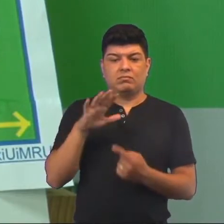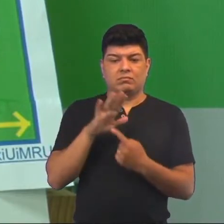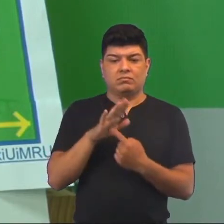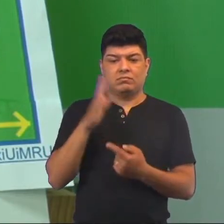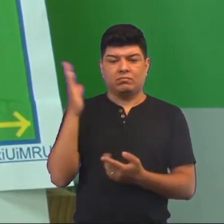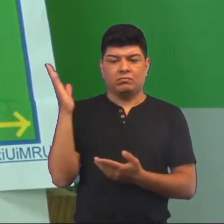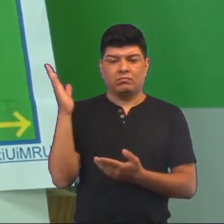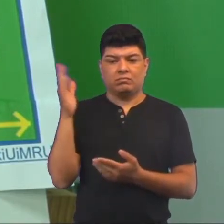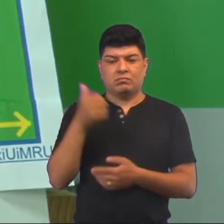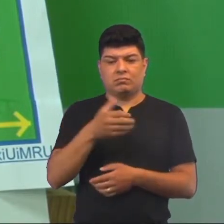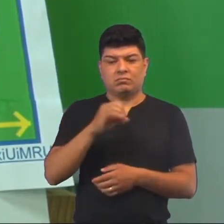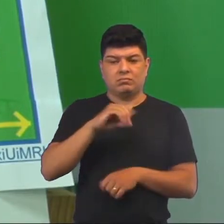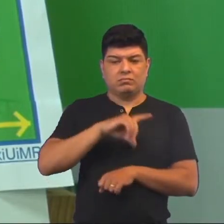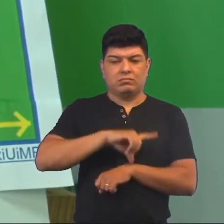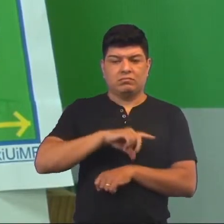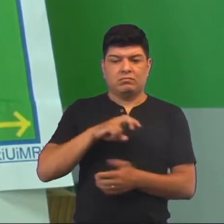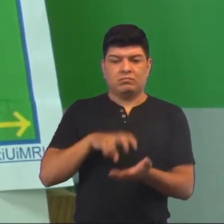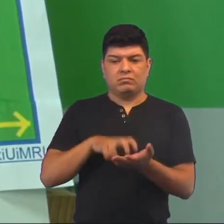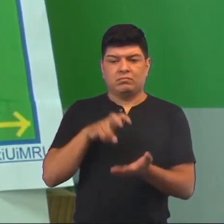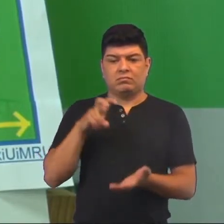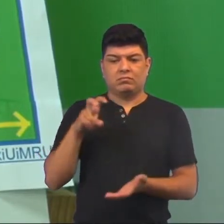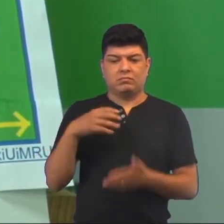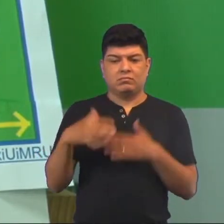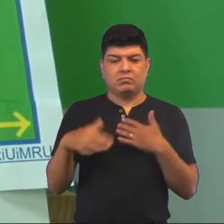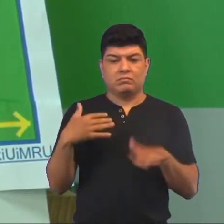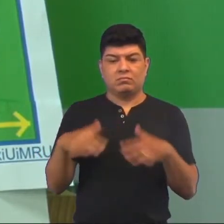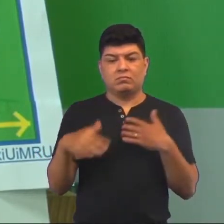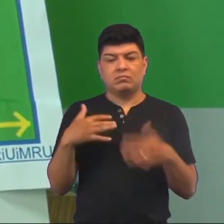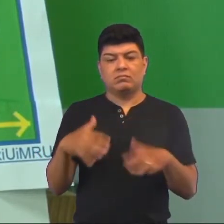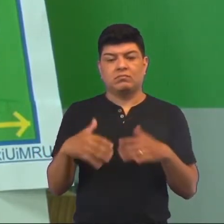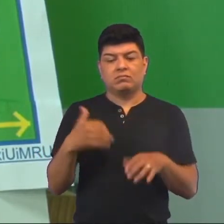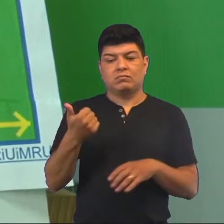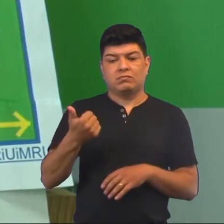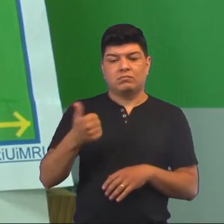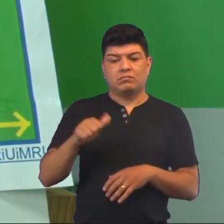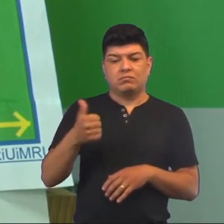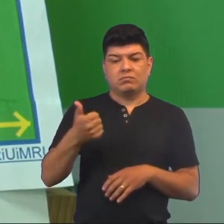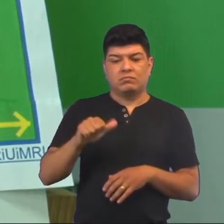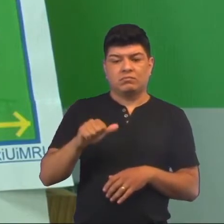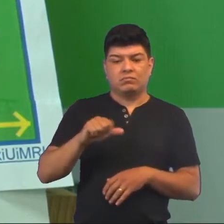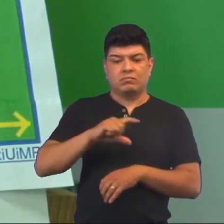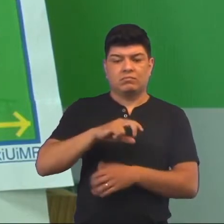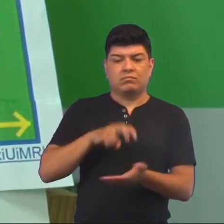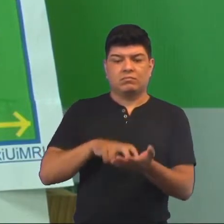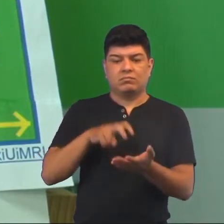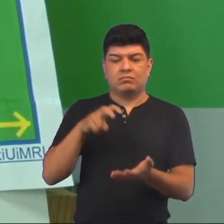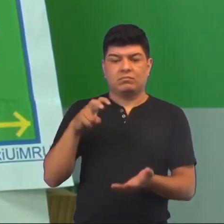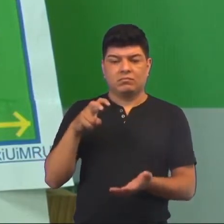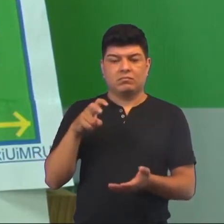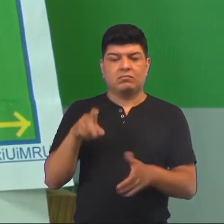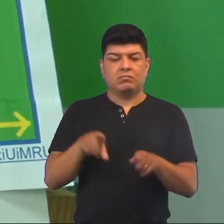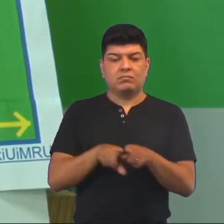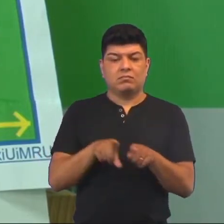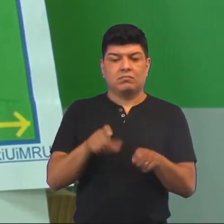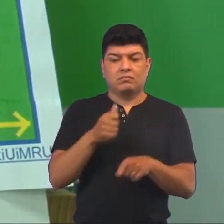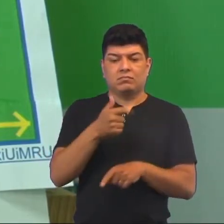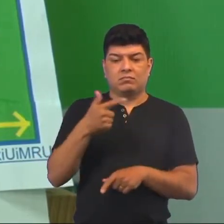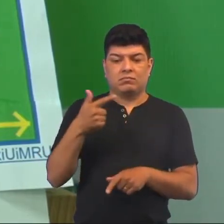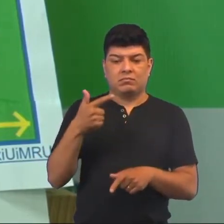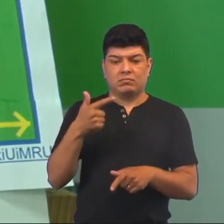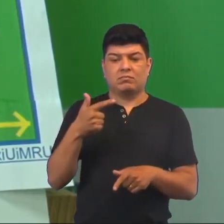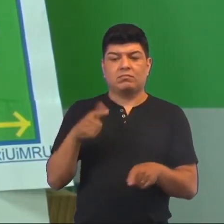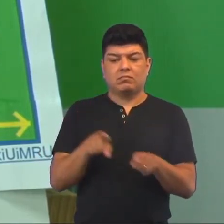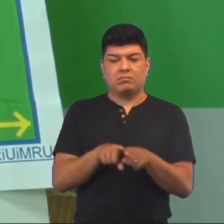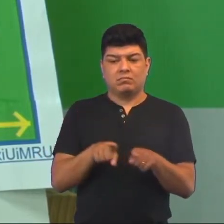marcação, ó, às 10 horas, olha só como ela já teve um movimento. Ó. Às 10 horas, 11 horas aqui,